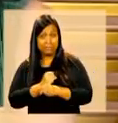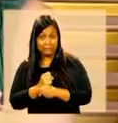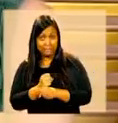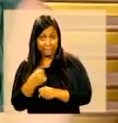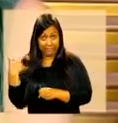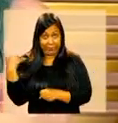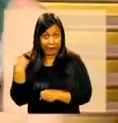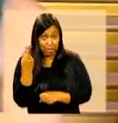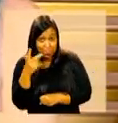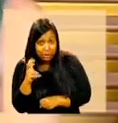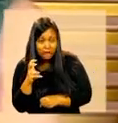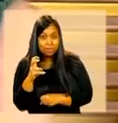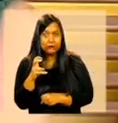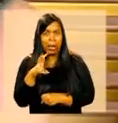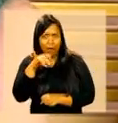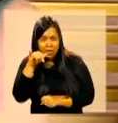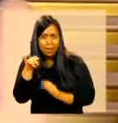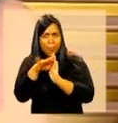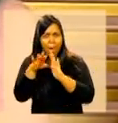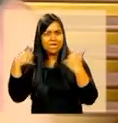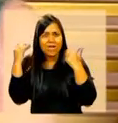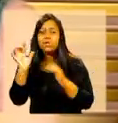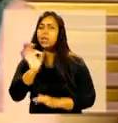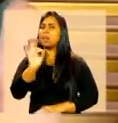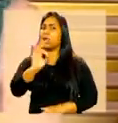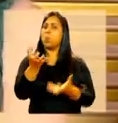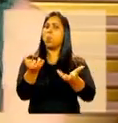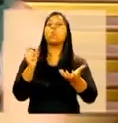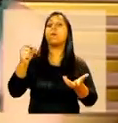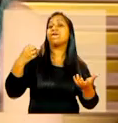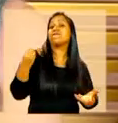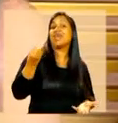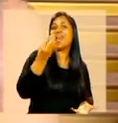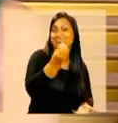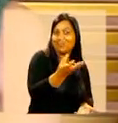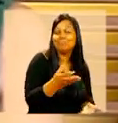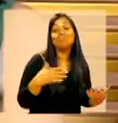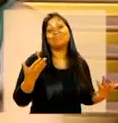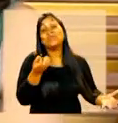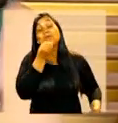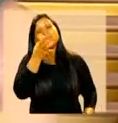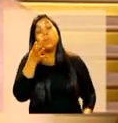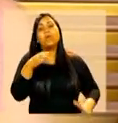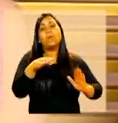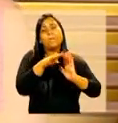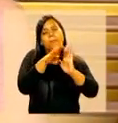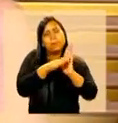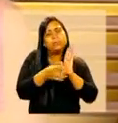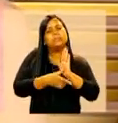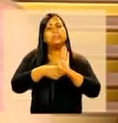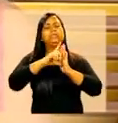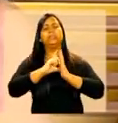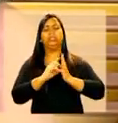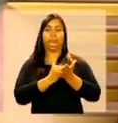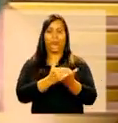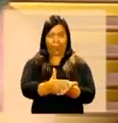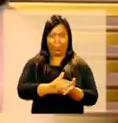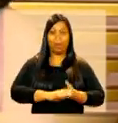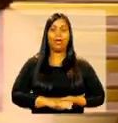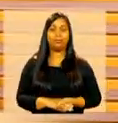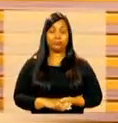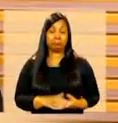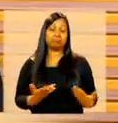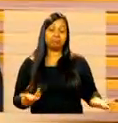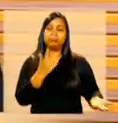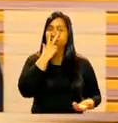viagem, enfim, tudo é voltado para viajar. E isso é muito bacana e começa esse planejamento desde muito cedo, né? E